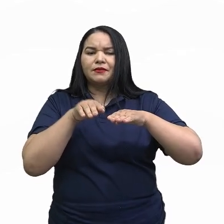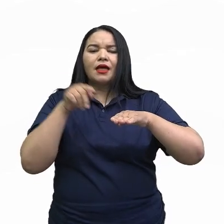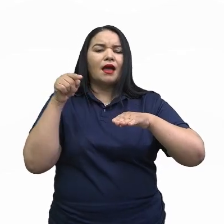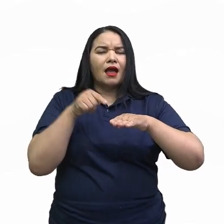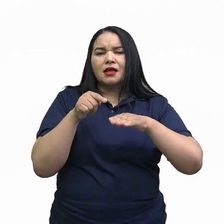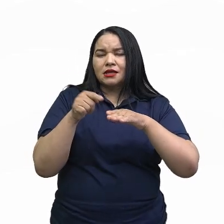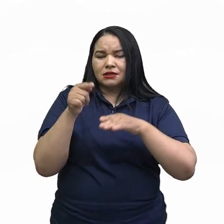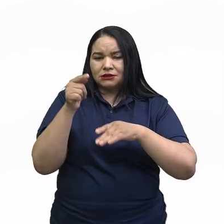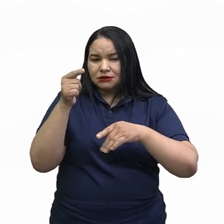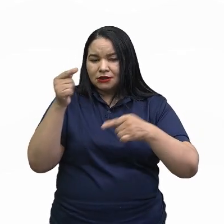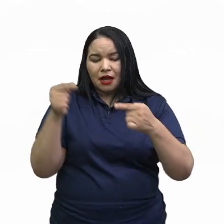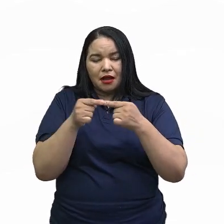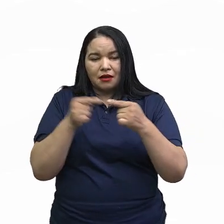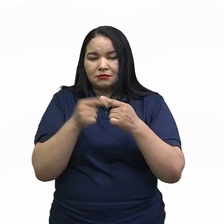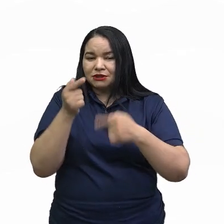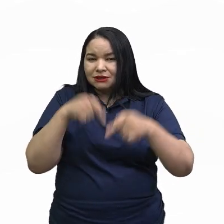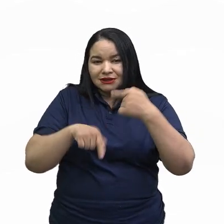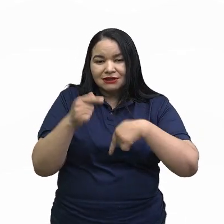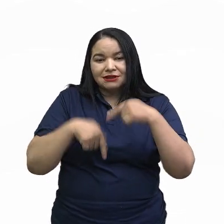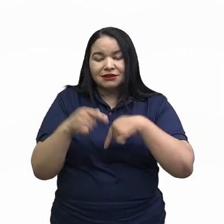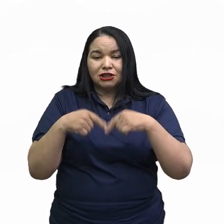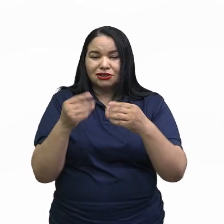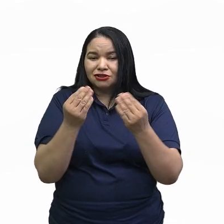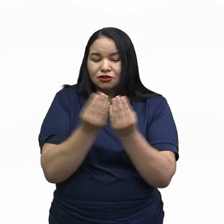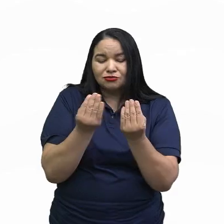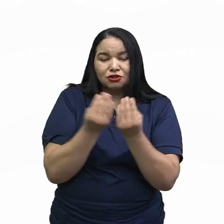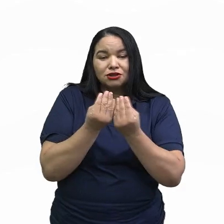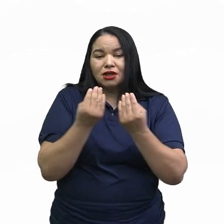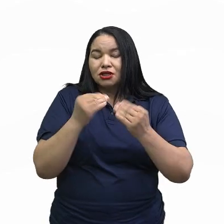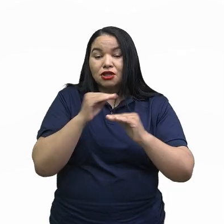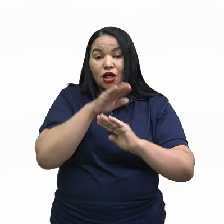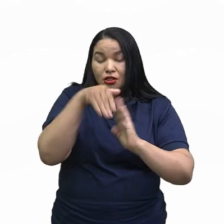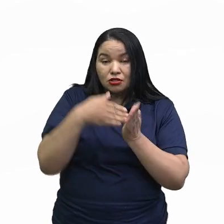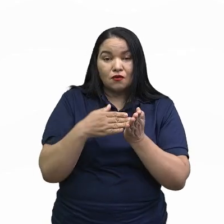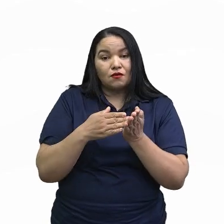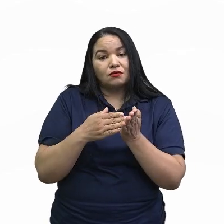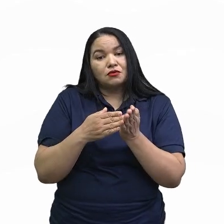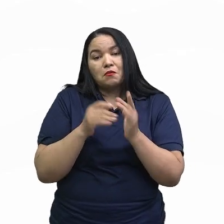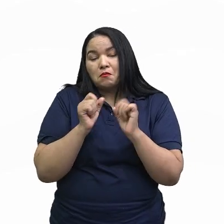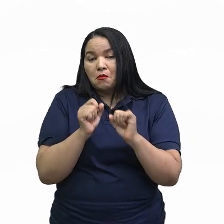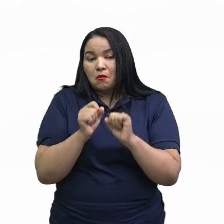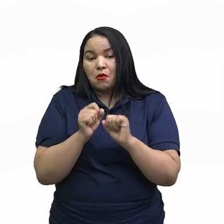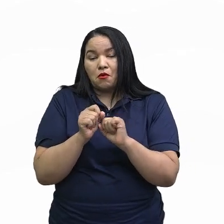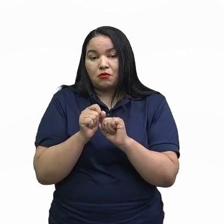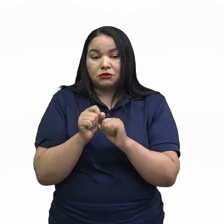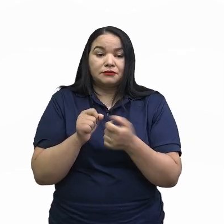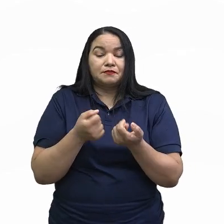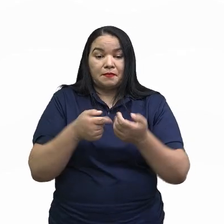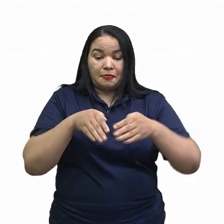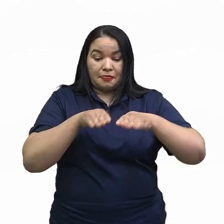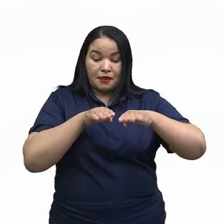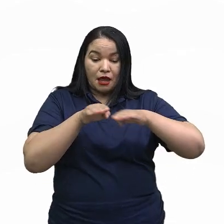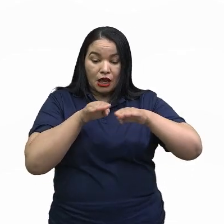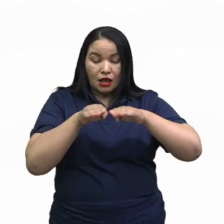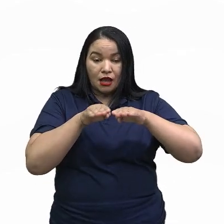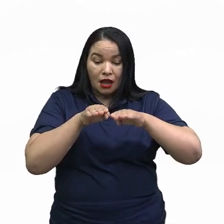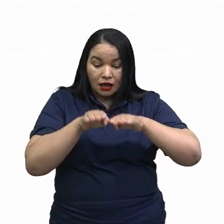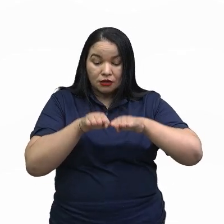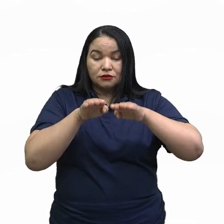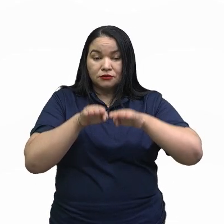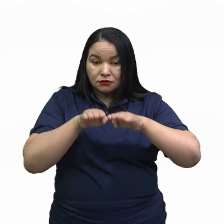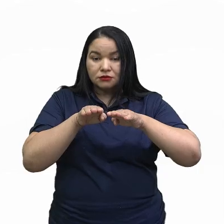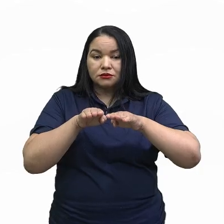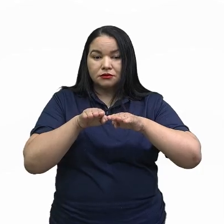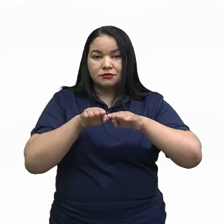na química, esses elementos, todos eles tentam de alguma maneira adquirir estabilidade. E no caso dos